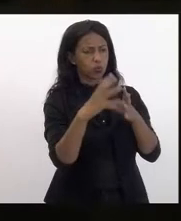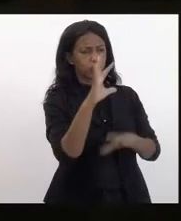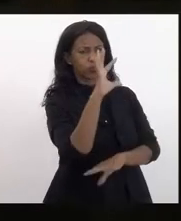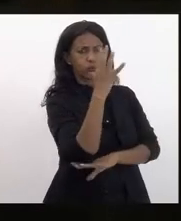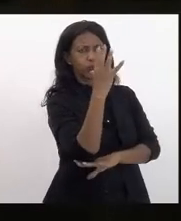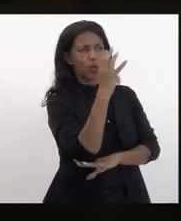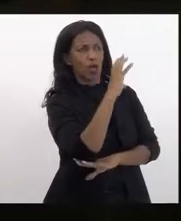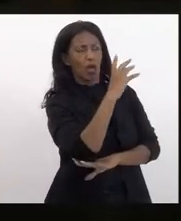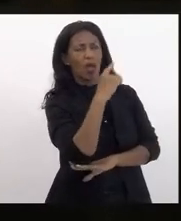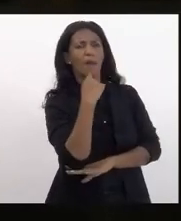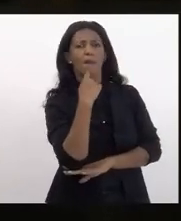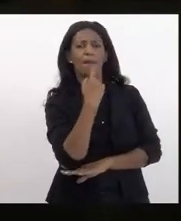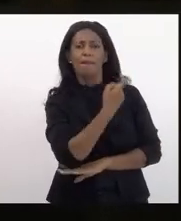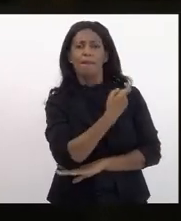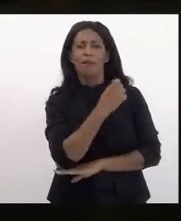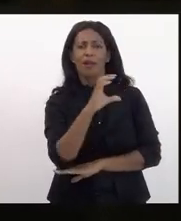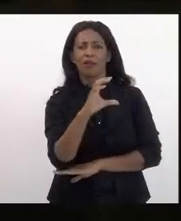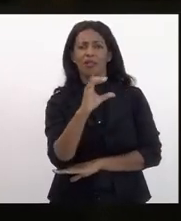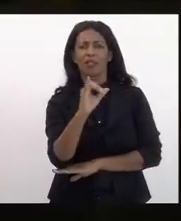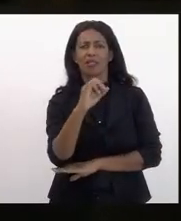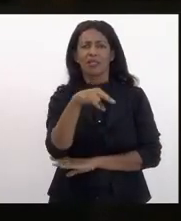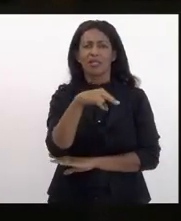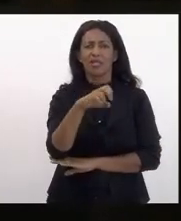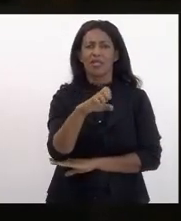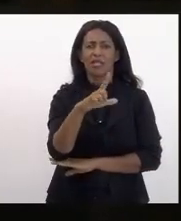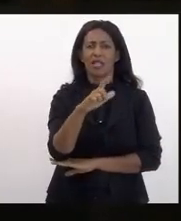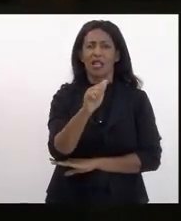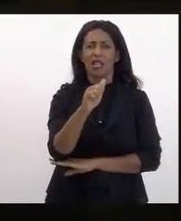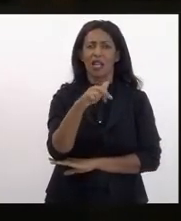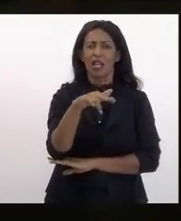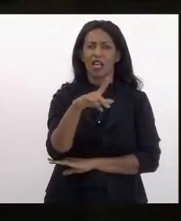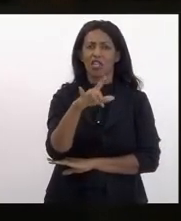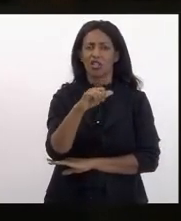aqui na Cinelândia,